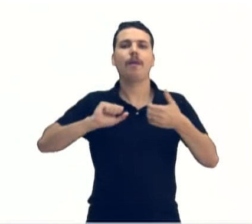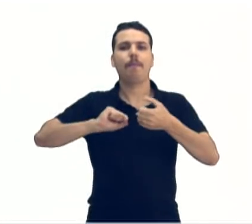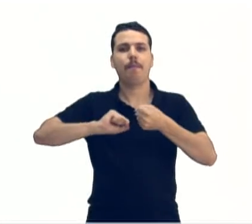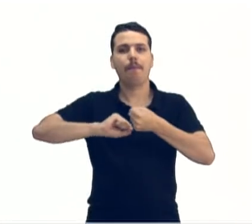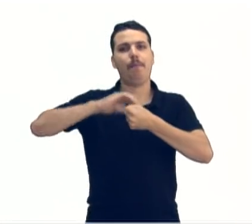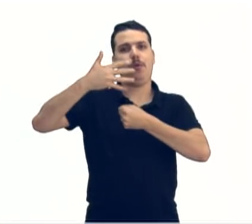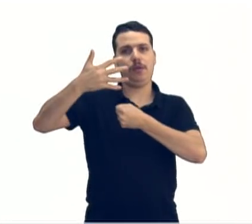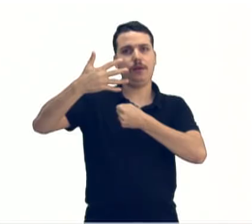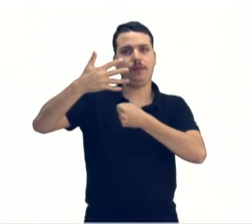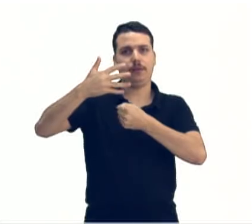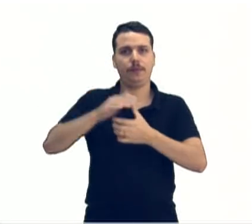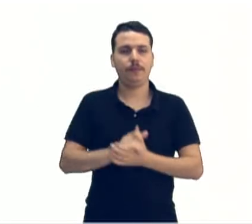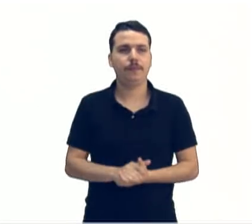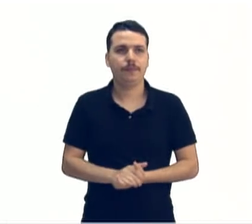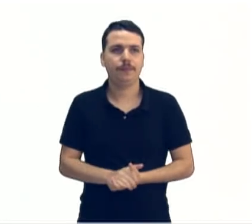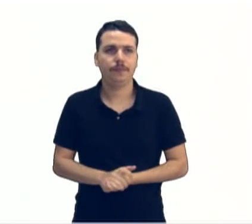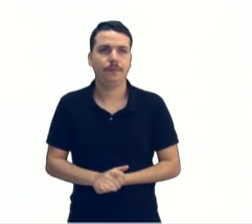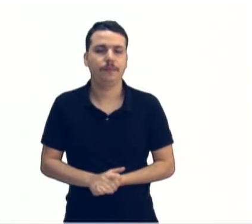Com a potenciação.